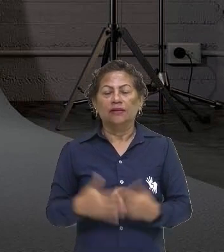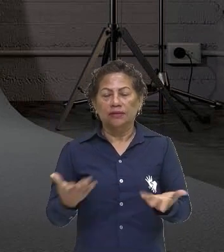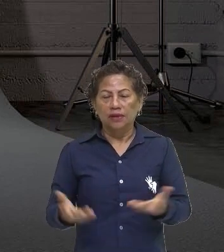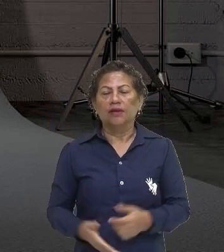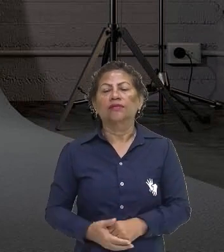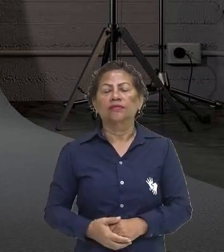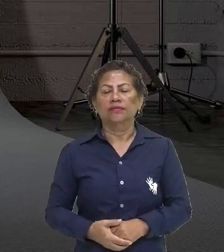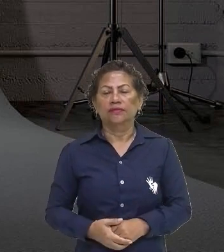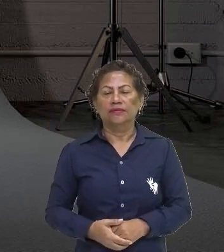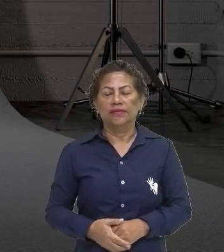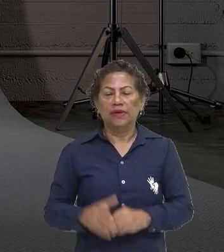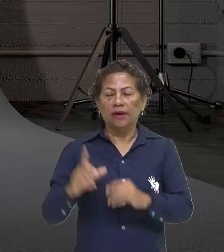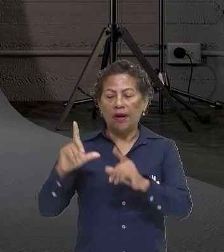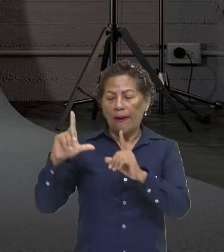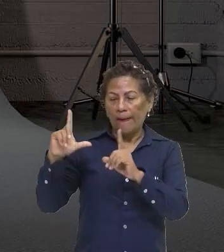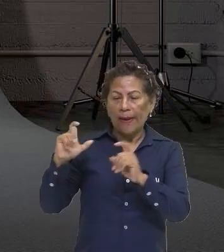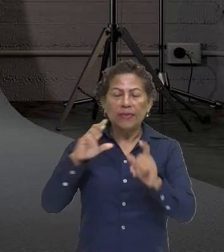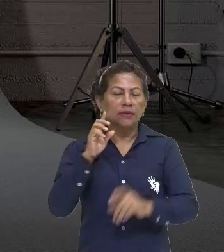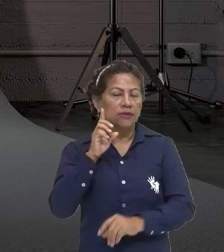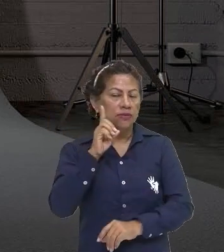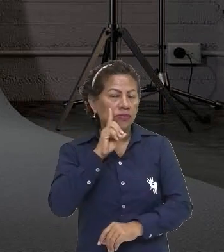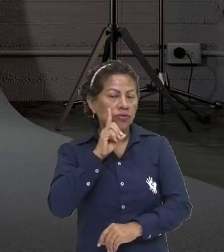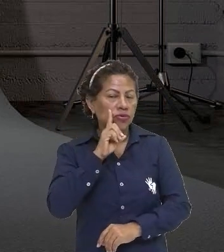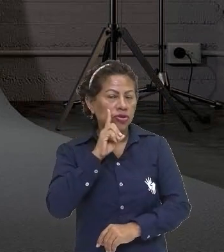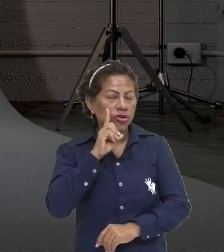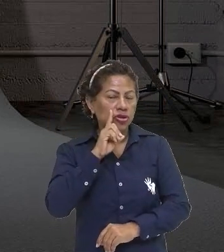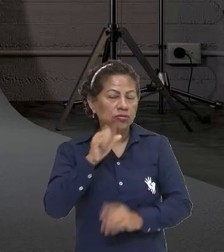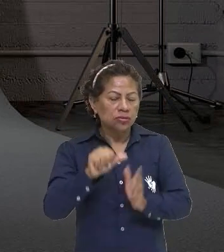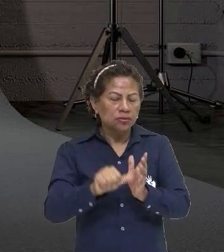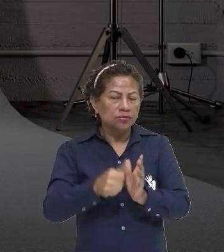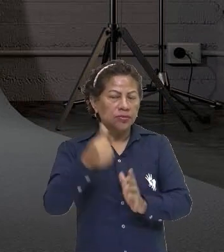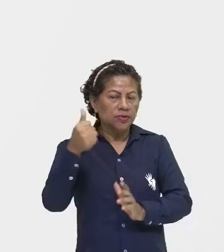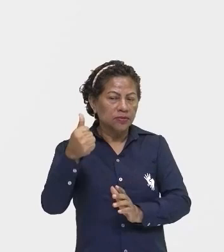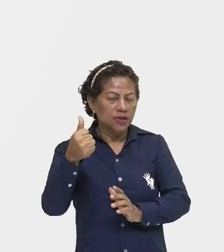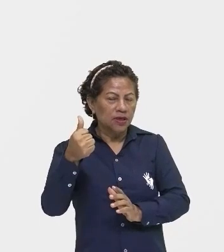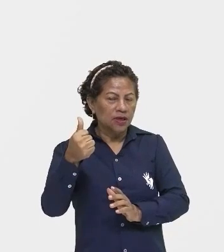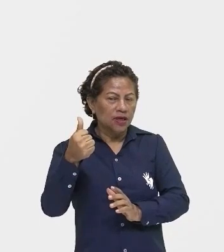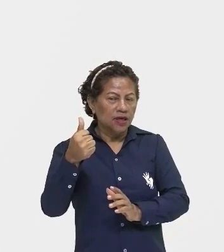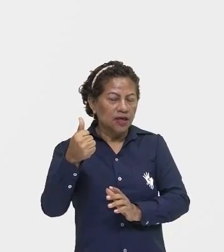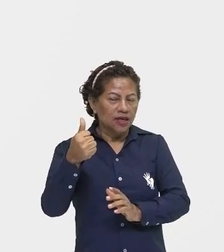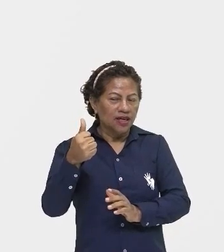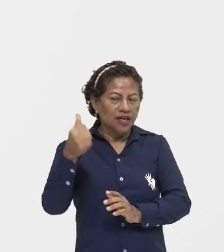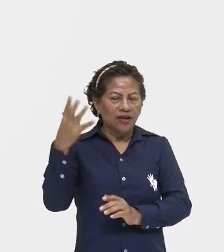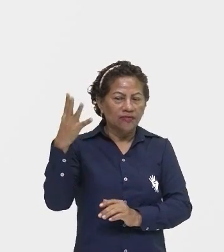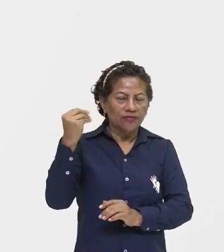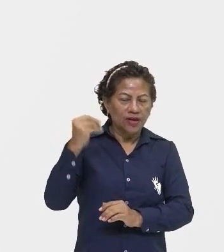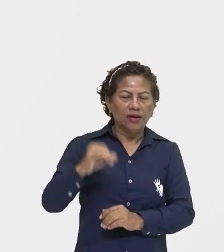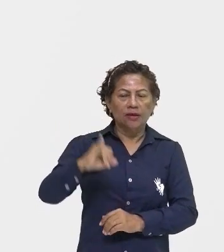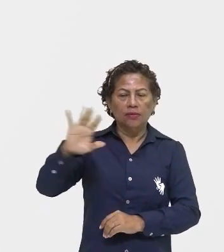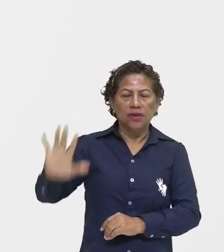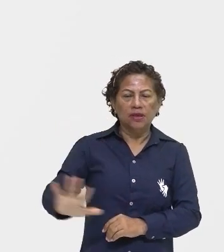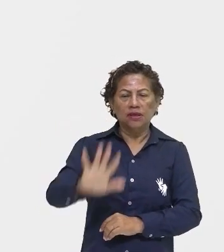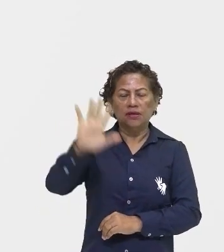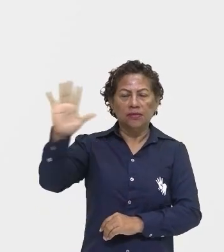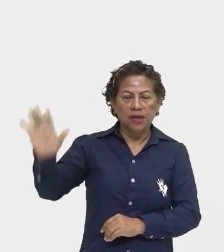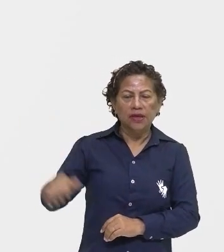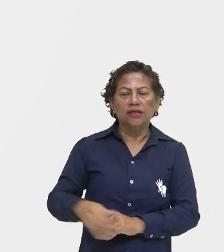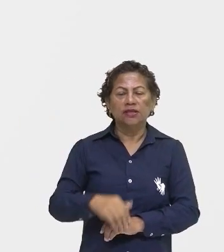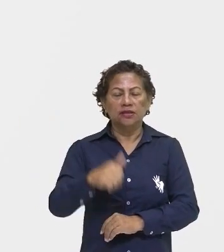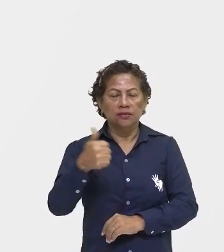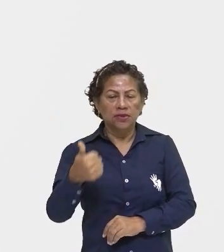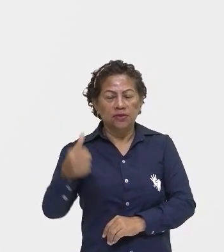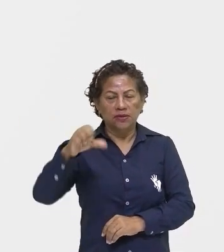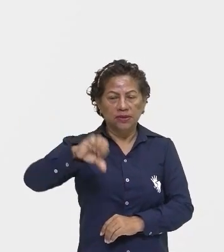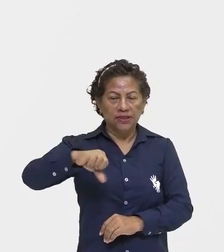é uma constante no nosso dia a dia. A primeira fotografia reconhecida é uma imagem produzida em